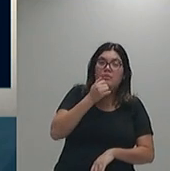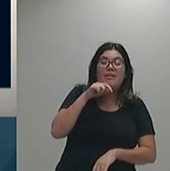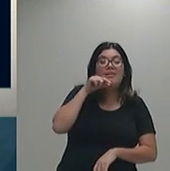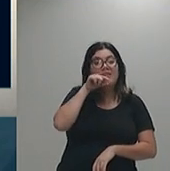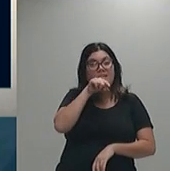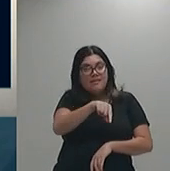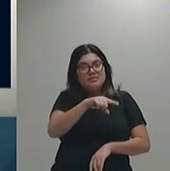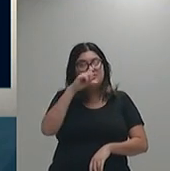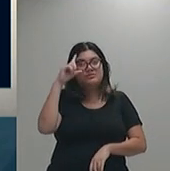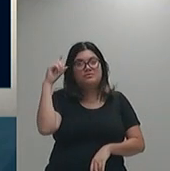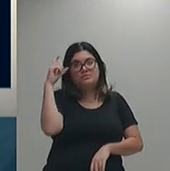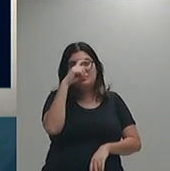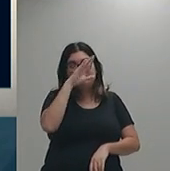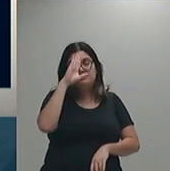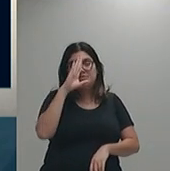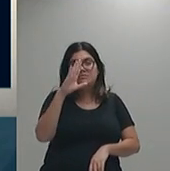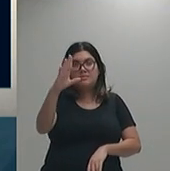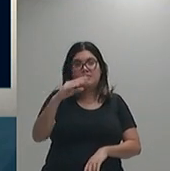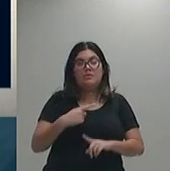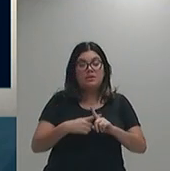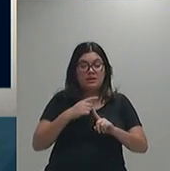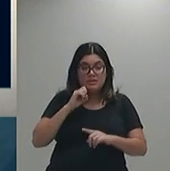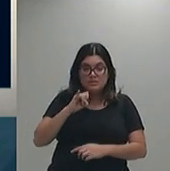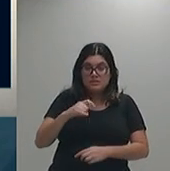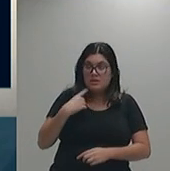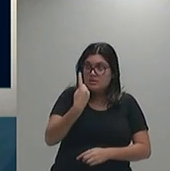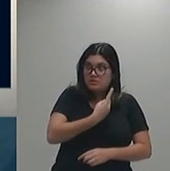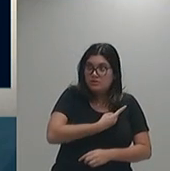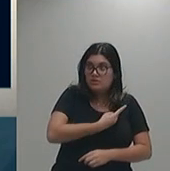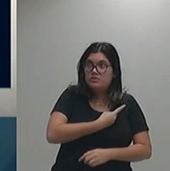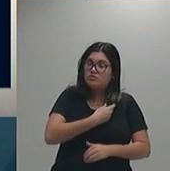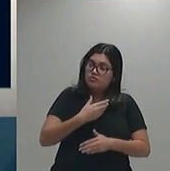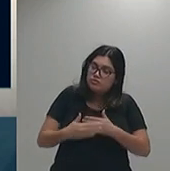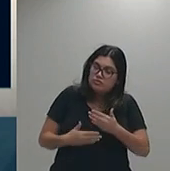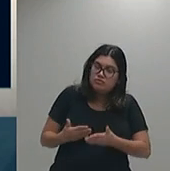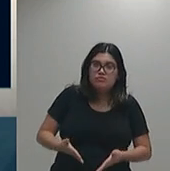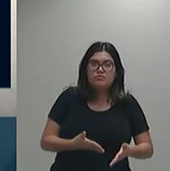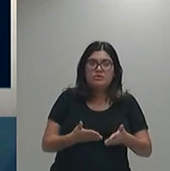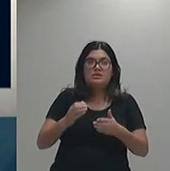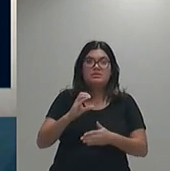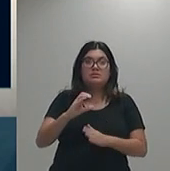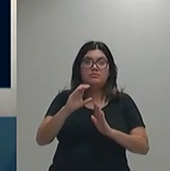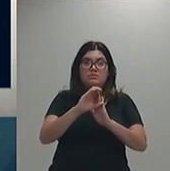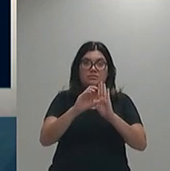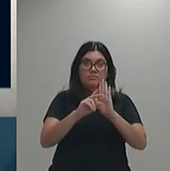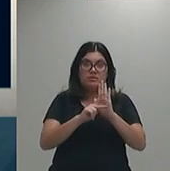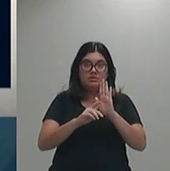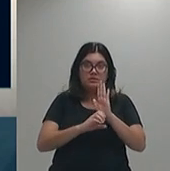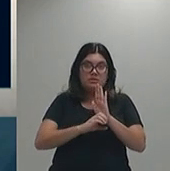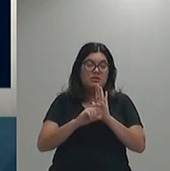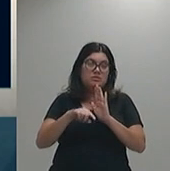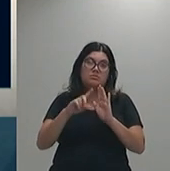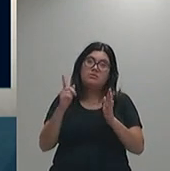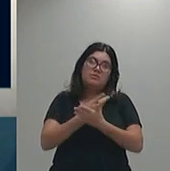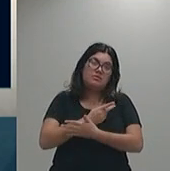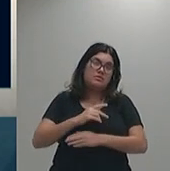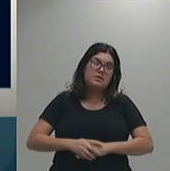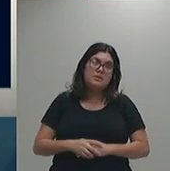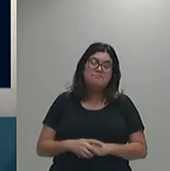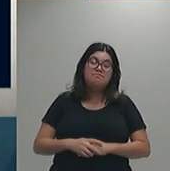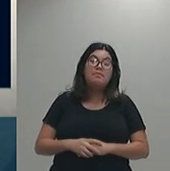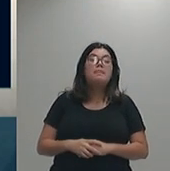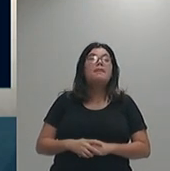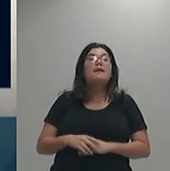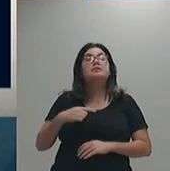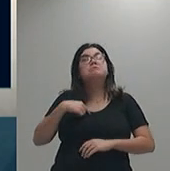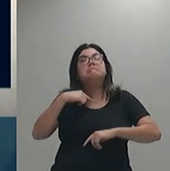dificuldade é que se nós conseguíssemos por isso não aconteceria E aí eu